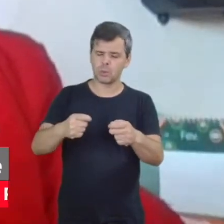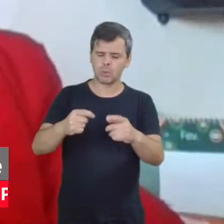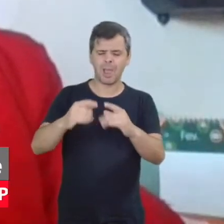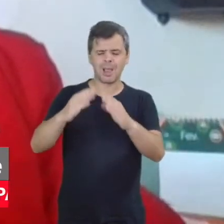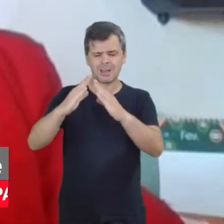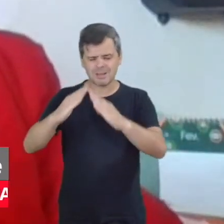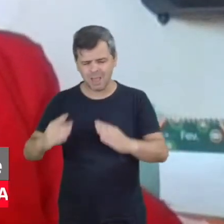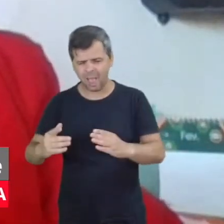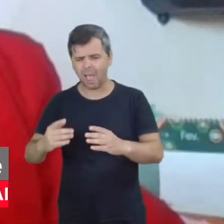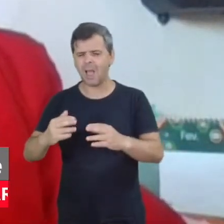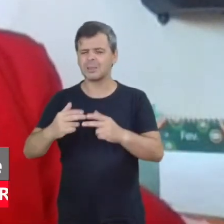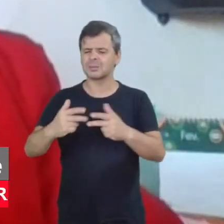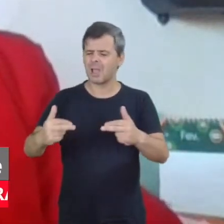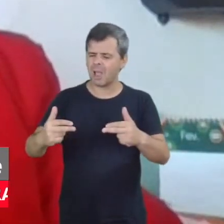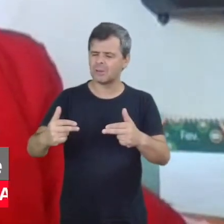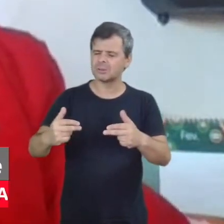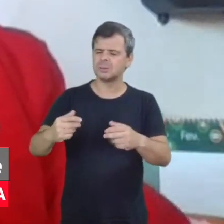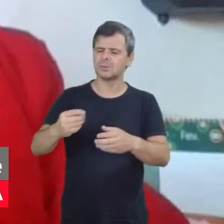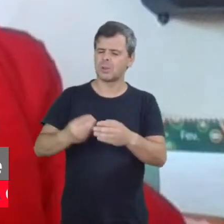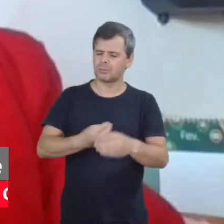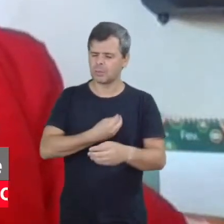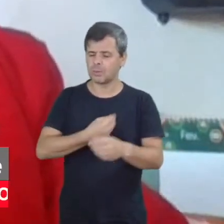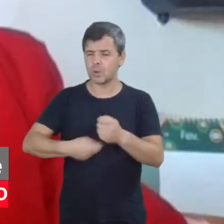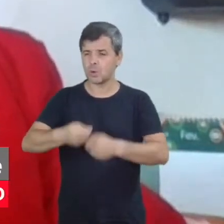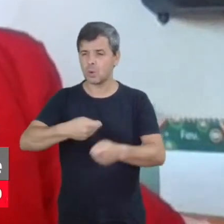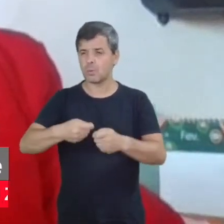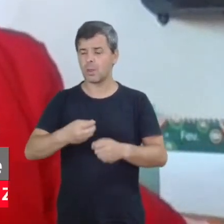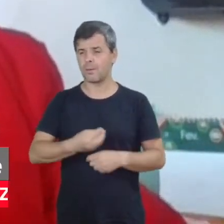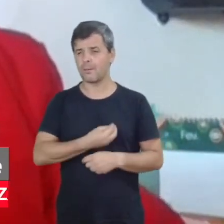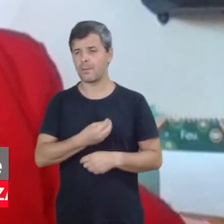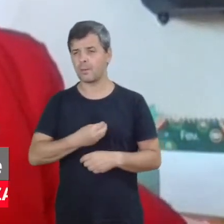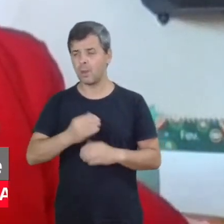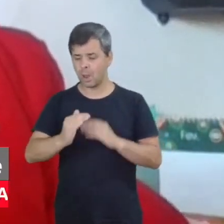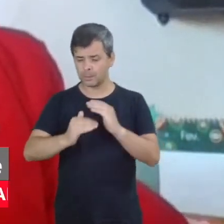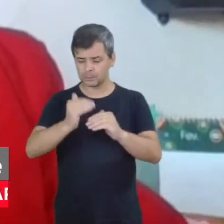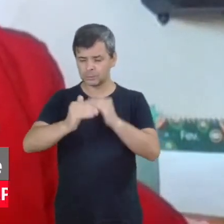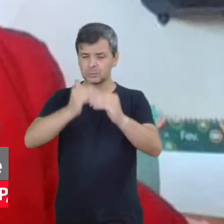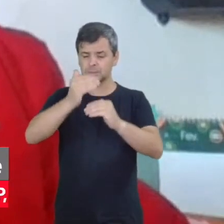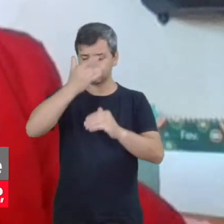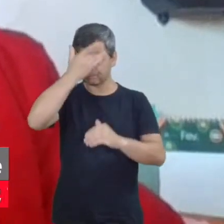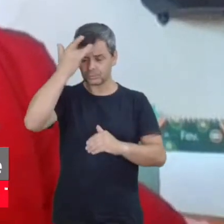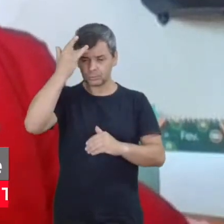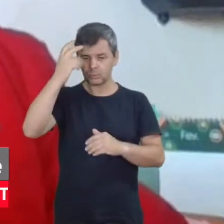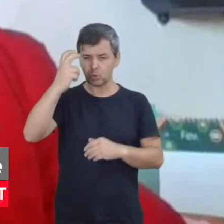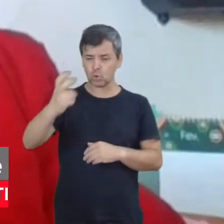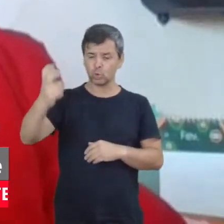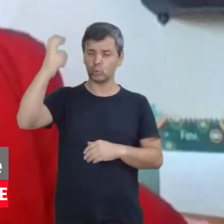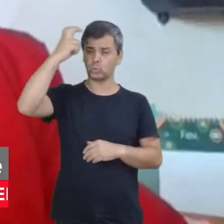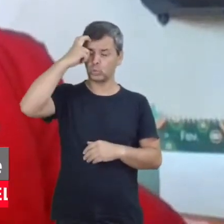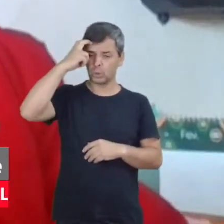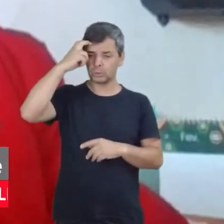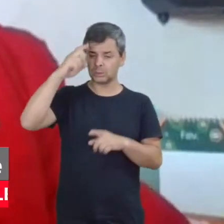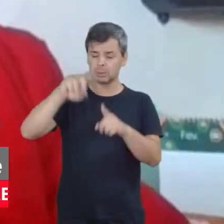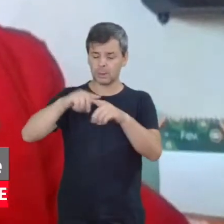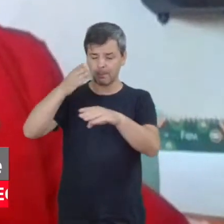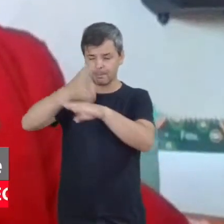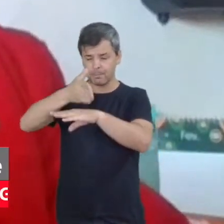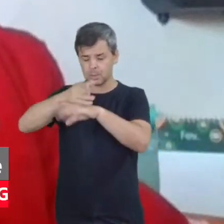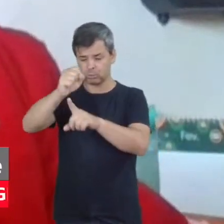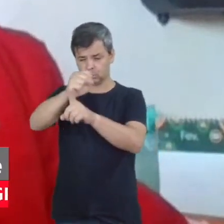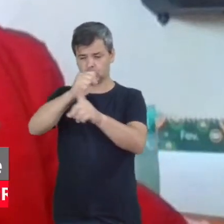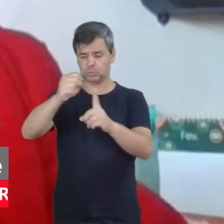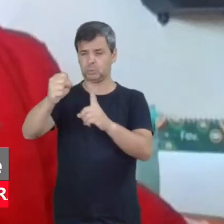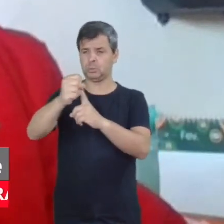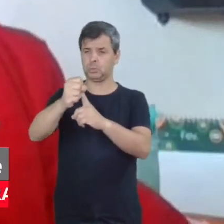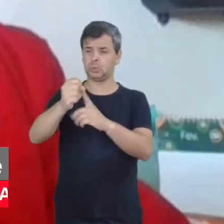uma estratégia de produção, de convívio, né? As pessoas elevaram o nível cultural, a presença na sociedade,